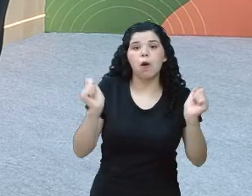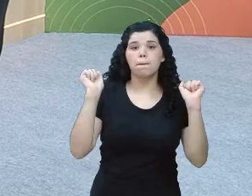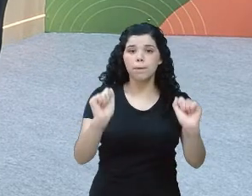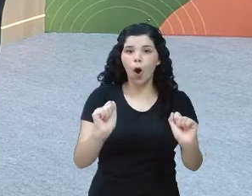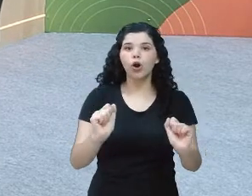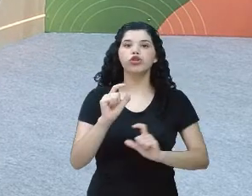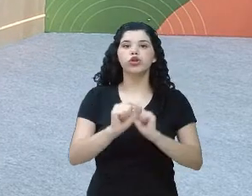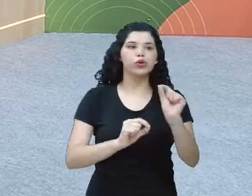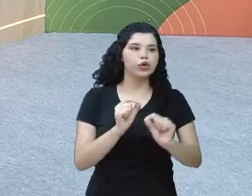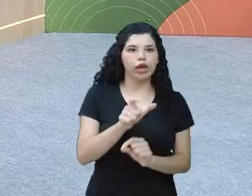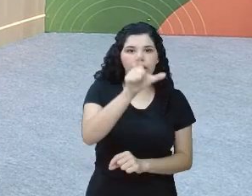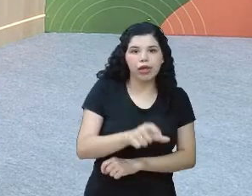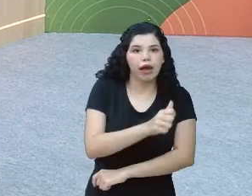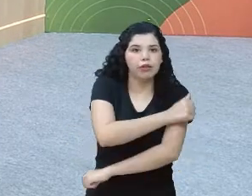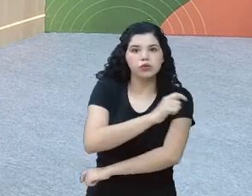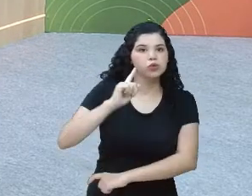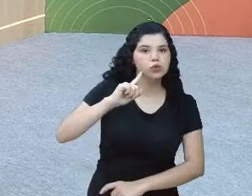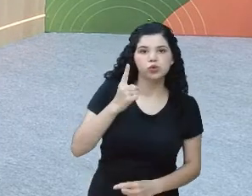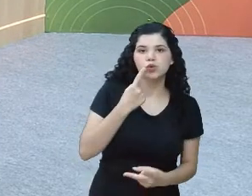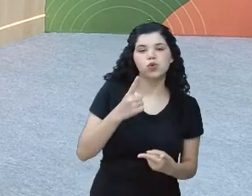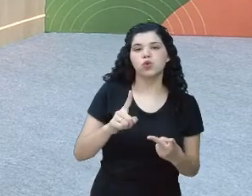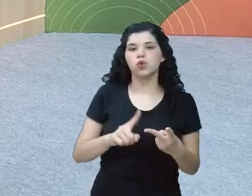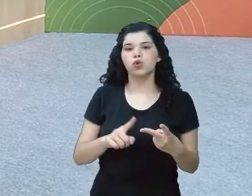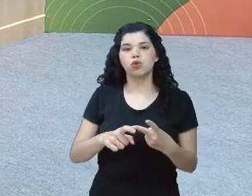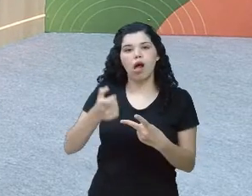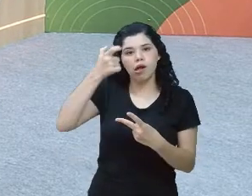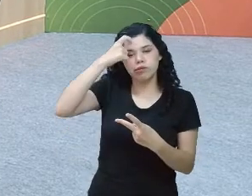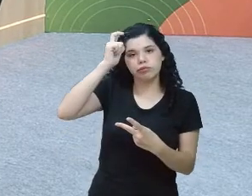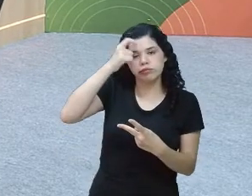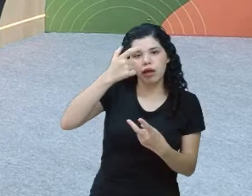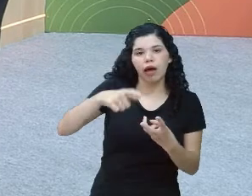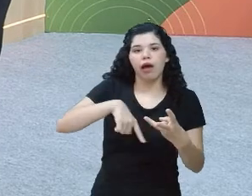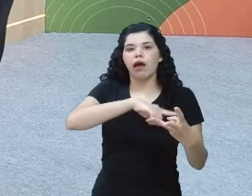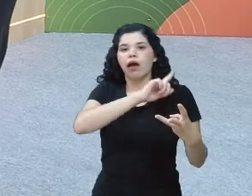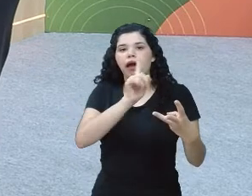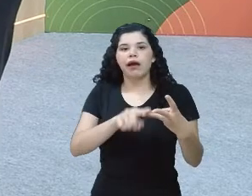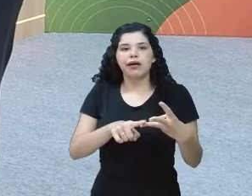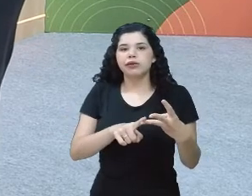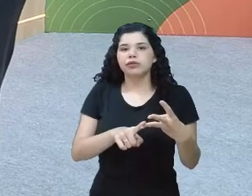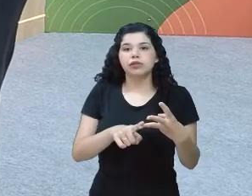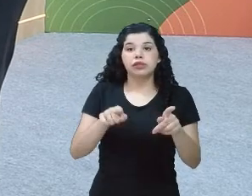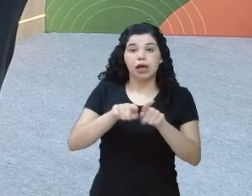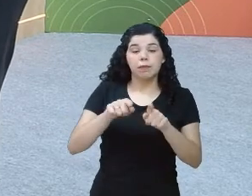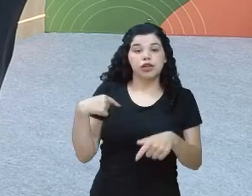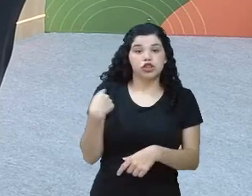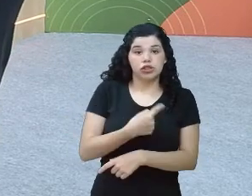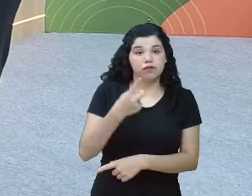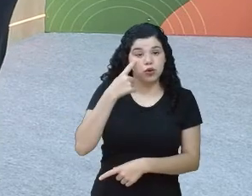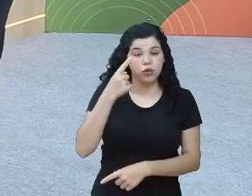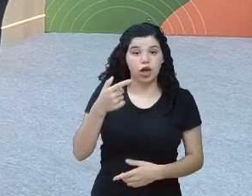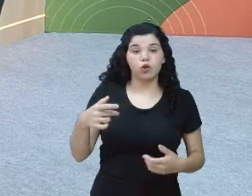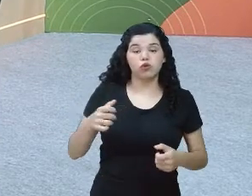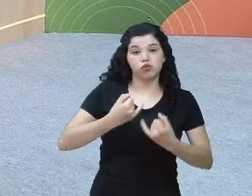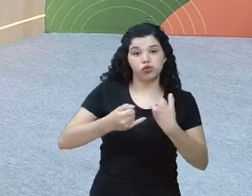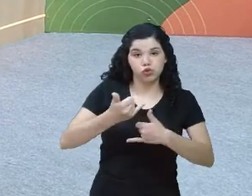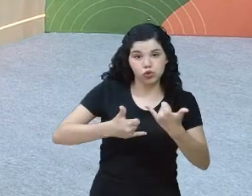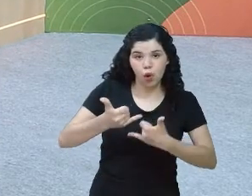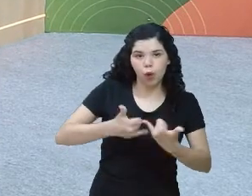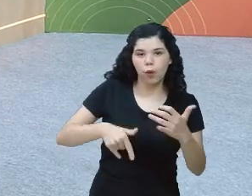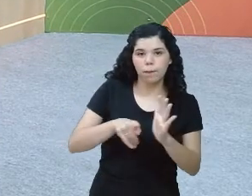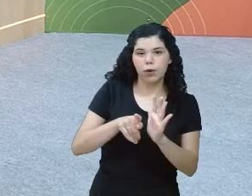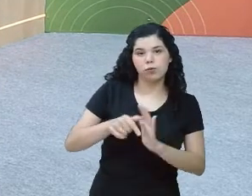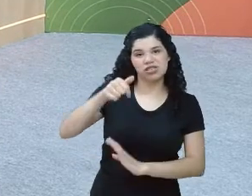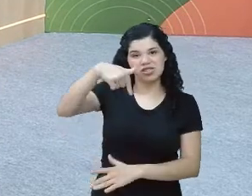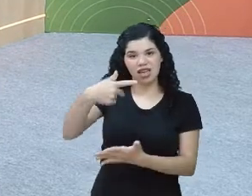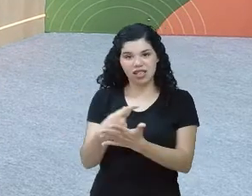surdo, ele pode servir para uma deficiência intelectual. Então, nós vimos o jogo dos 7 erros, vimos